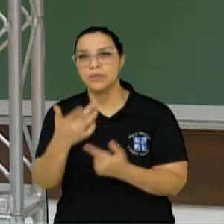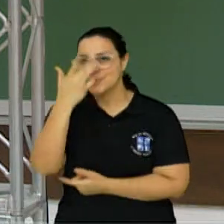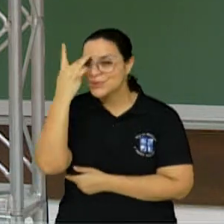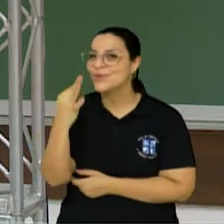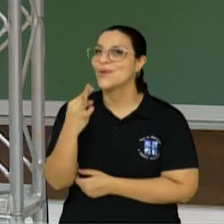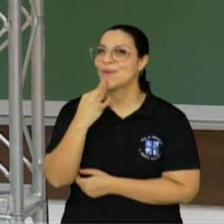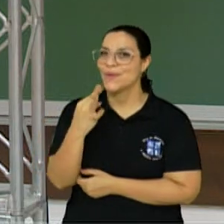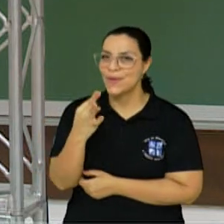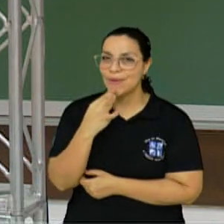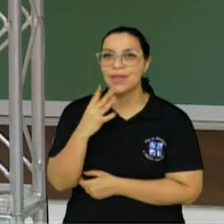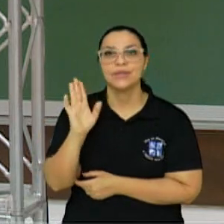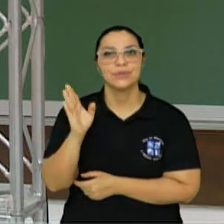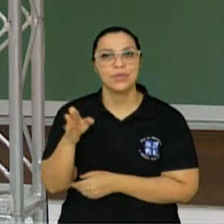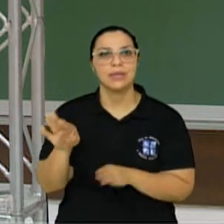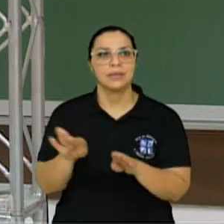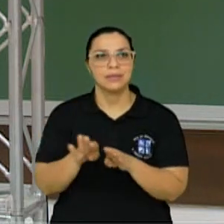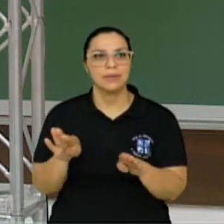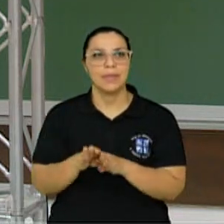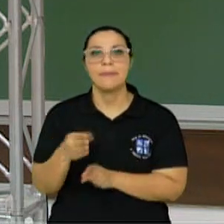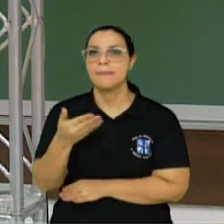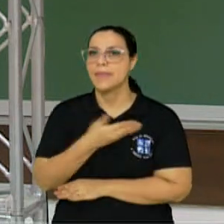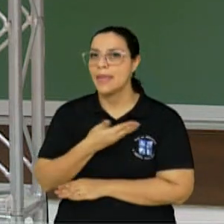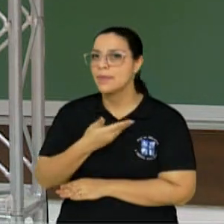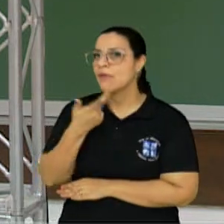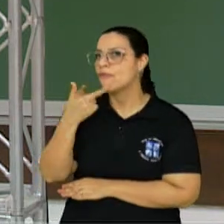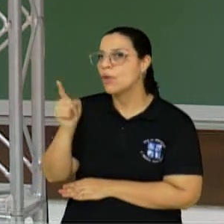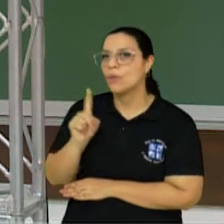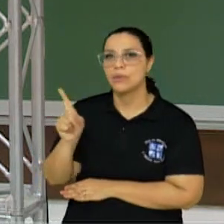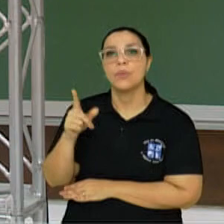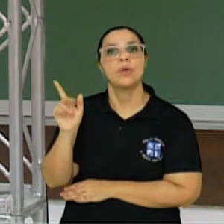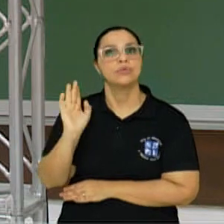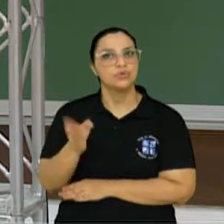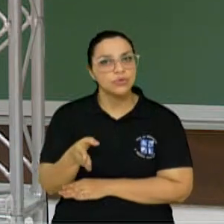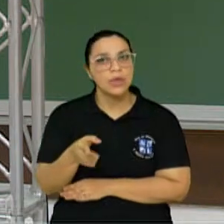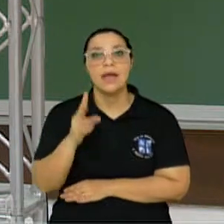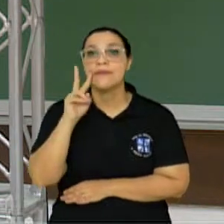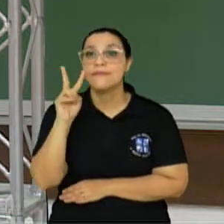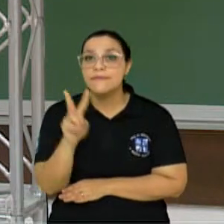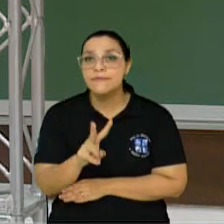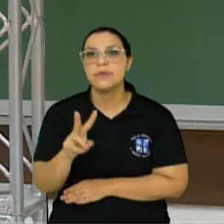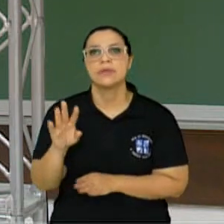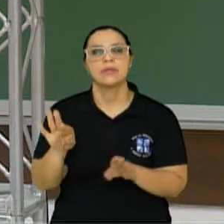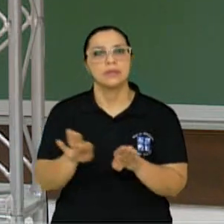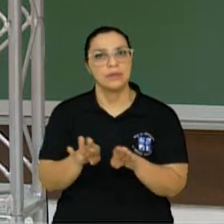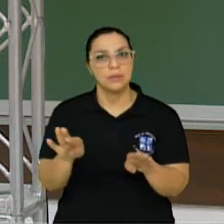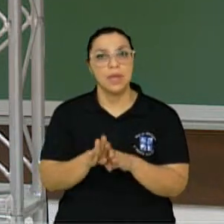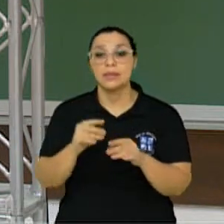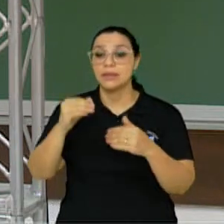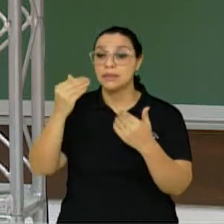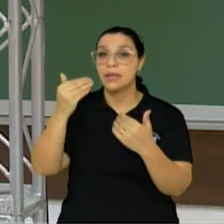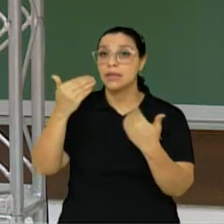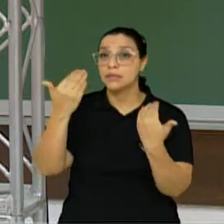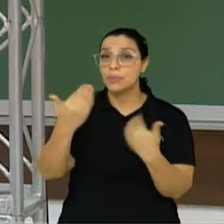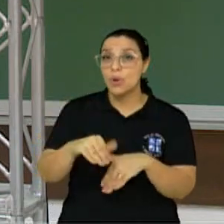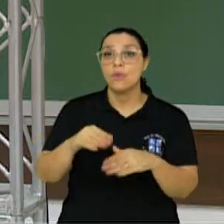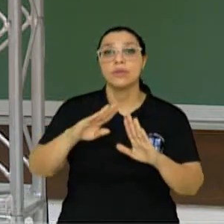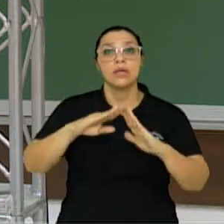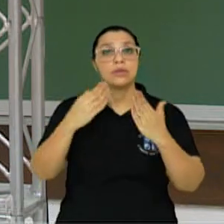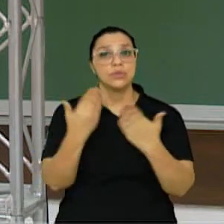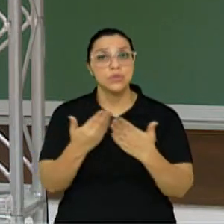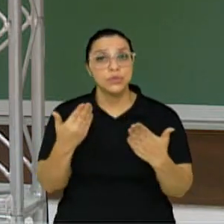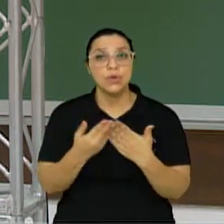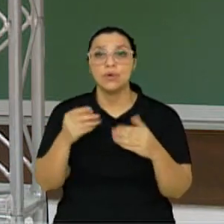hein, gente? Não foi meu caso, não é aquela coisa minha amiga que falou, não. Já vi, inclusive na escola, aquelas provas que a gente